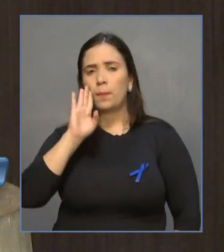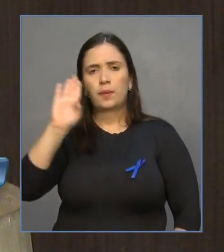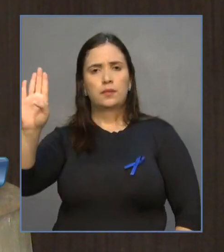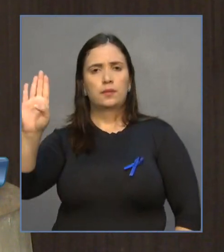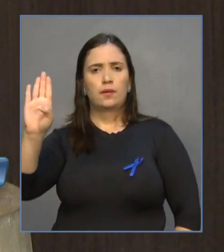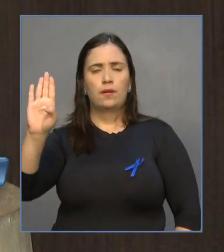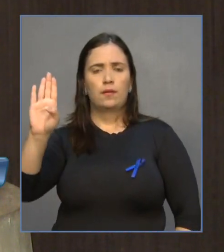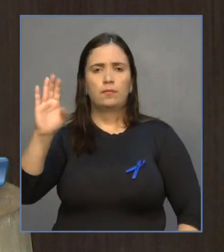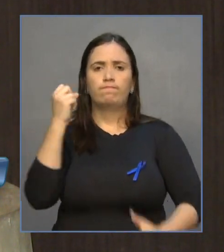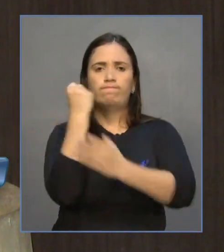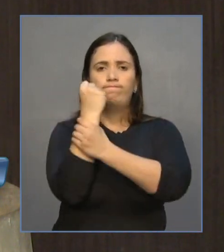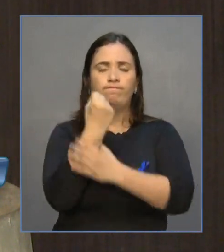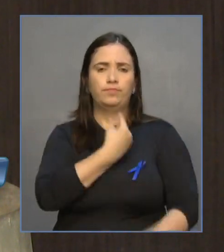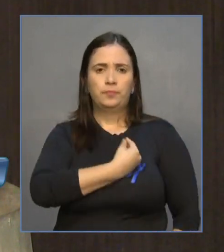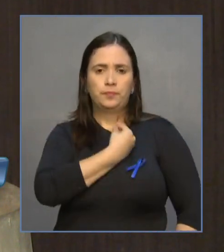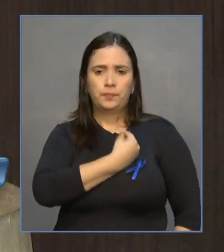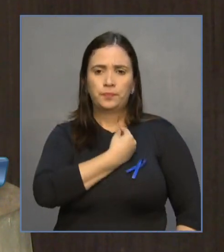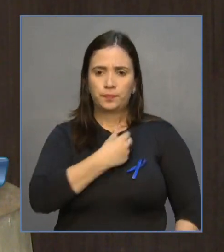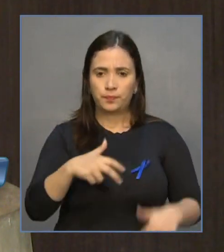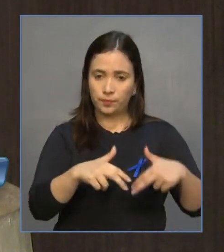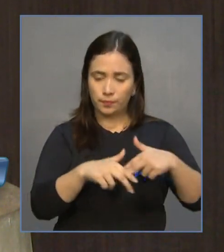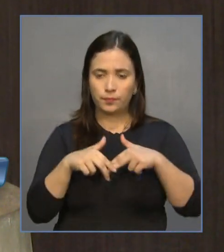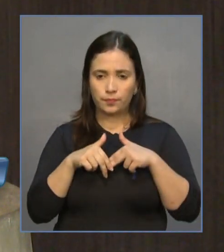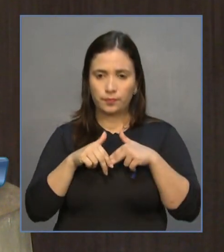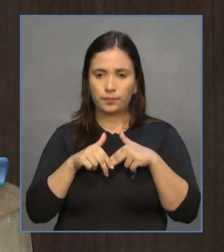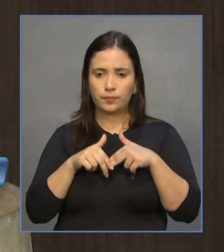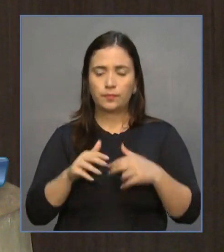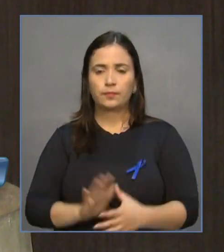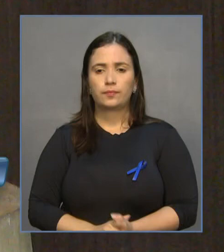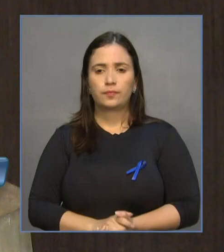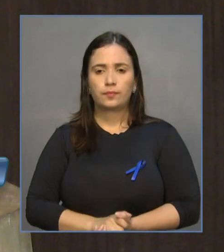fundamental e suporte à vida. Portanto,